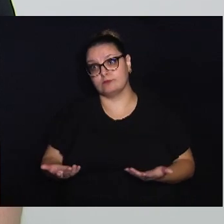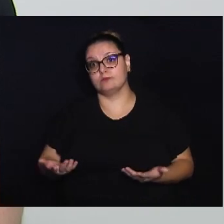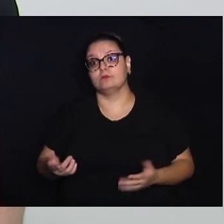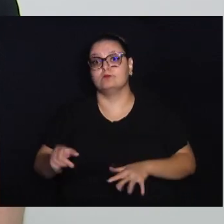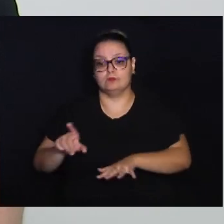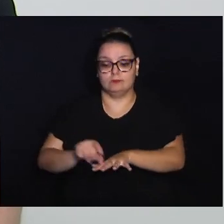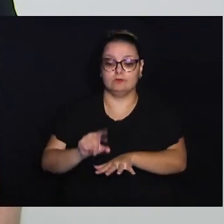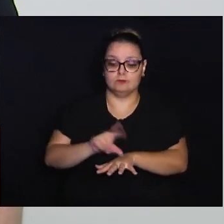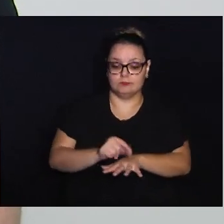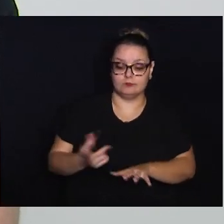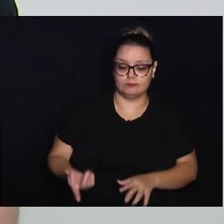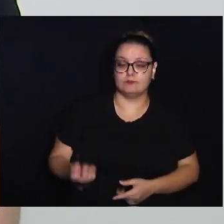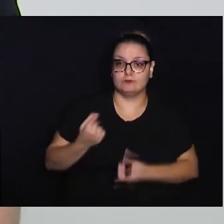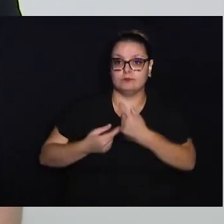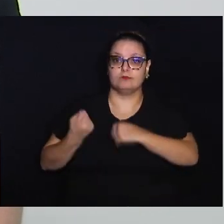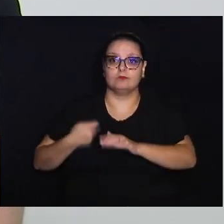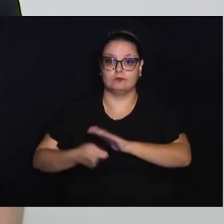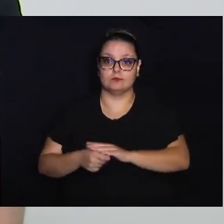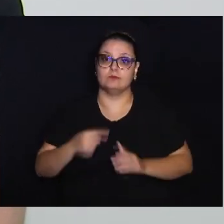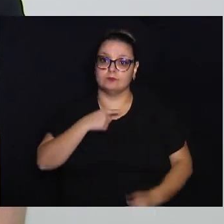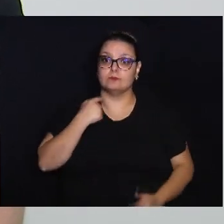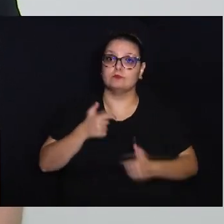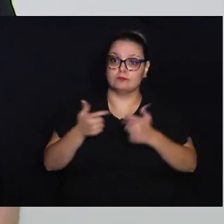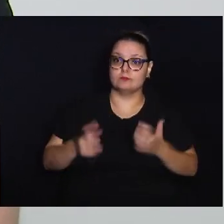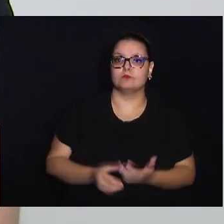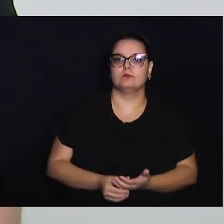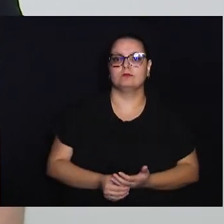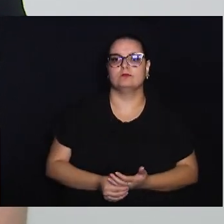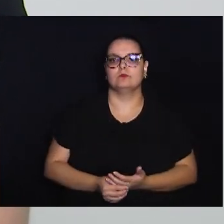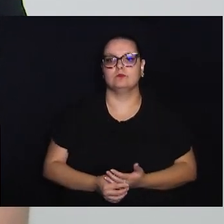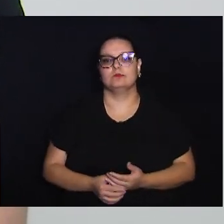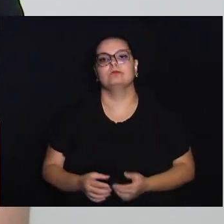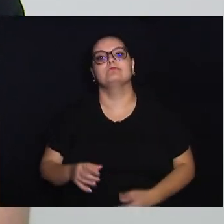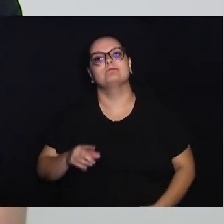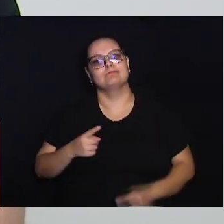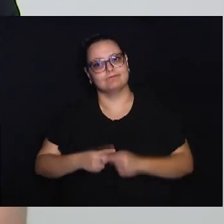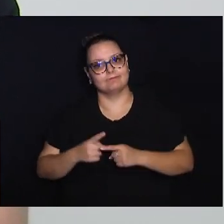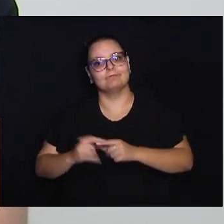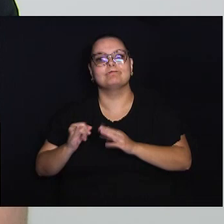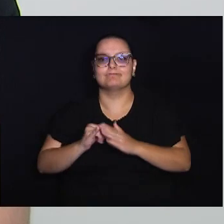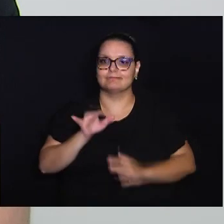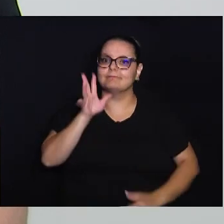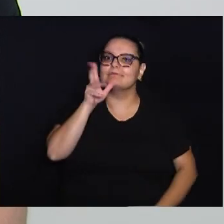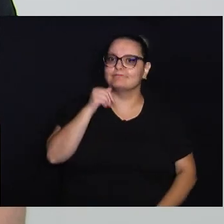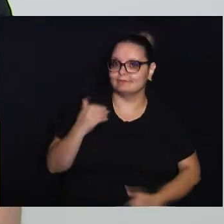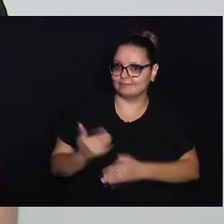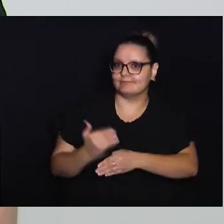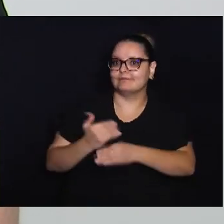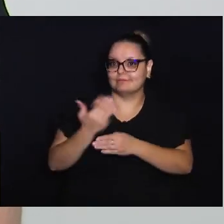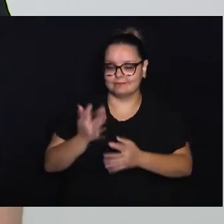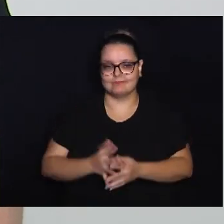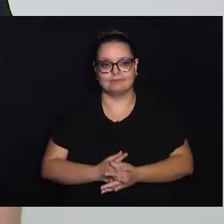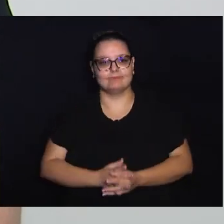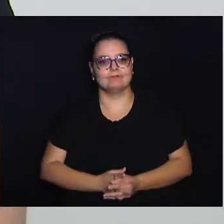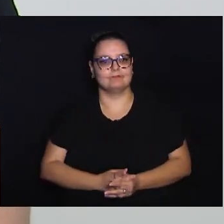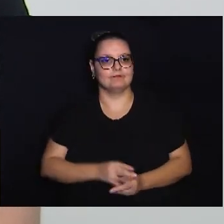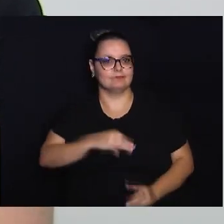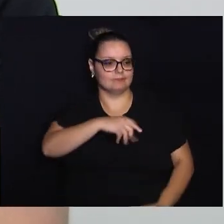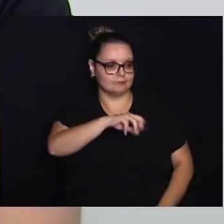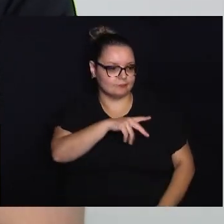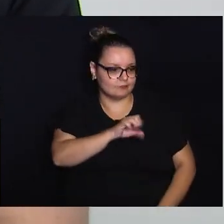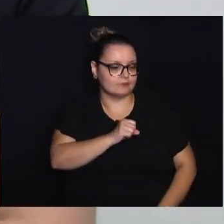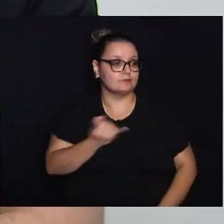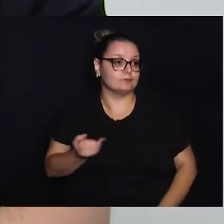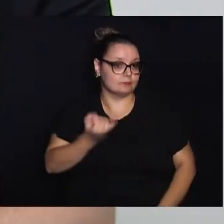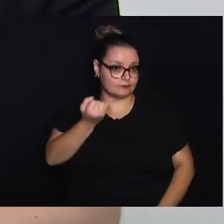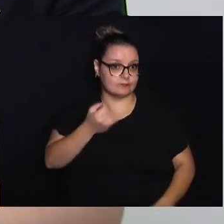ele acaba sendo uma alternativa também de investimento a longo prazo, né? Porque o imóvel ele demora um tempinho para ser construído. E o